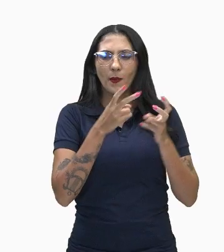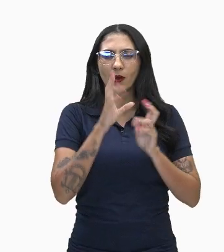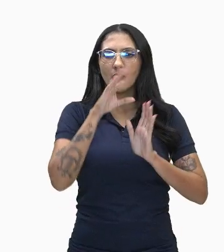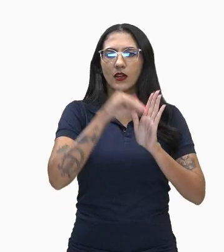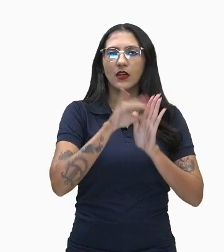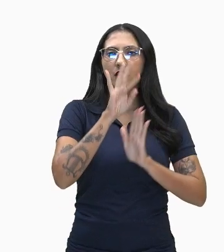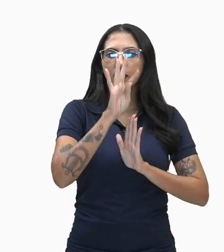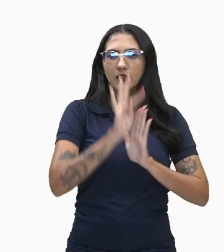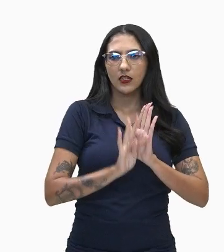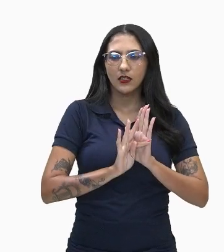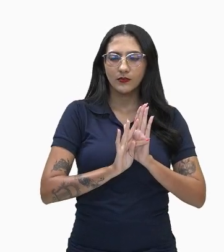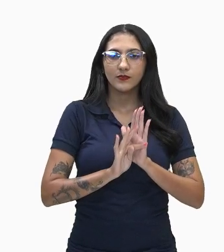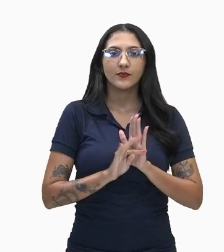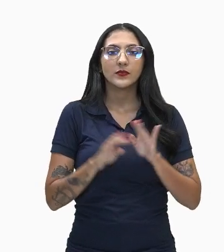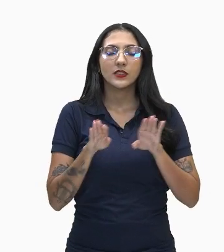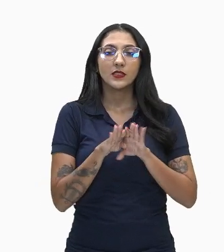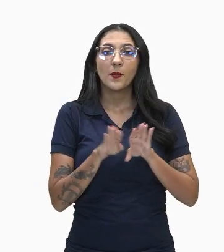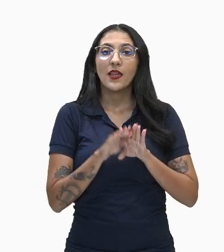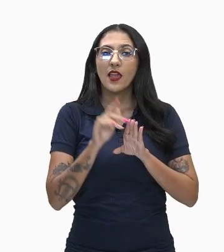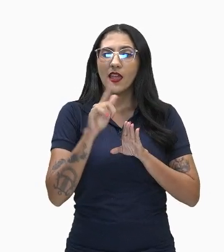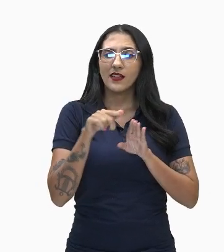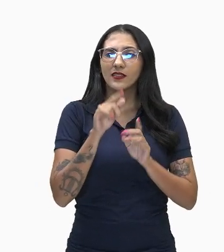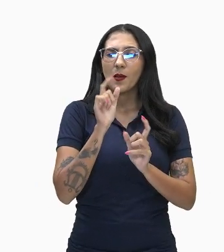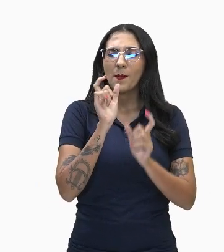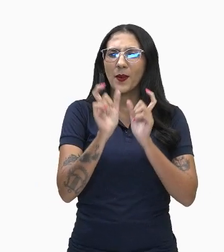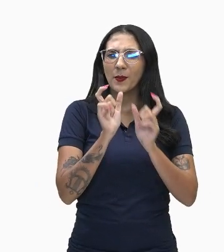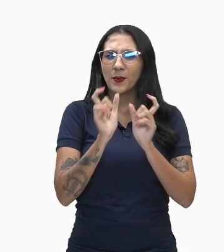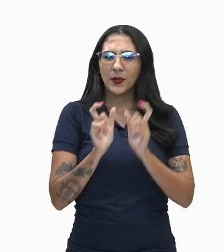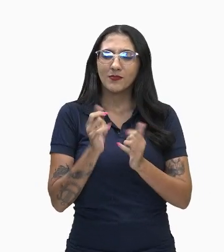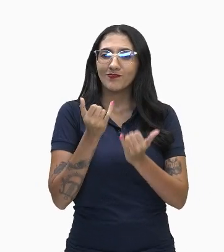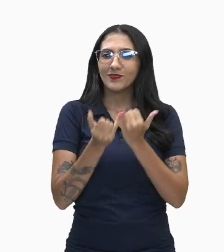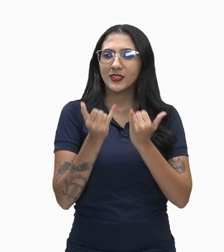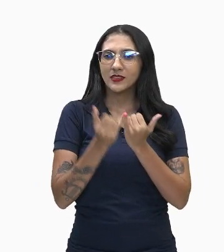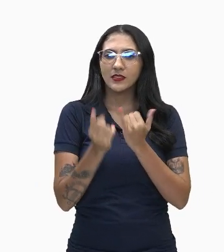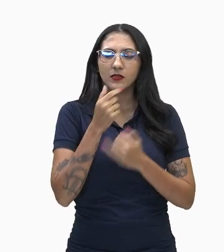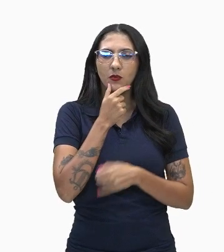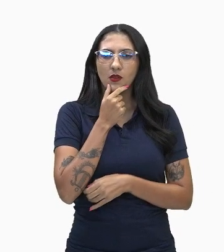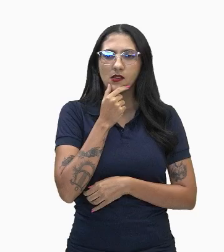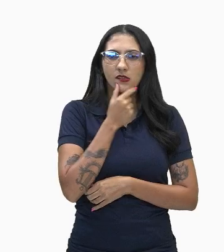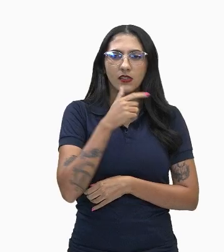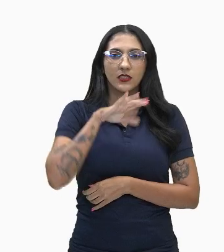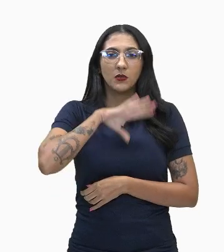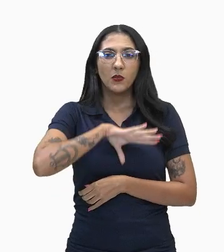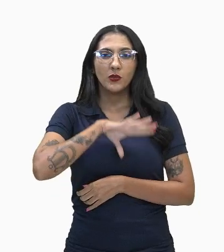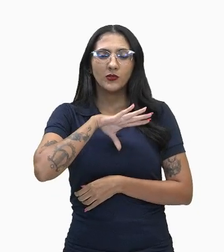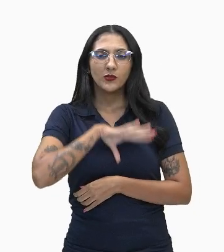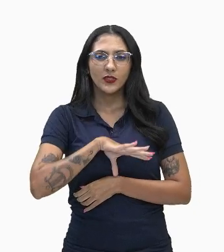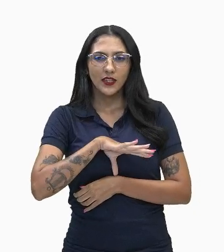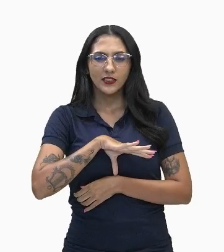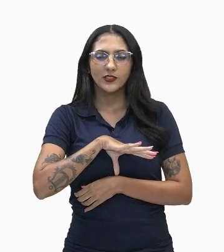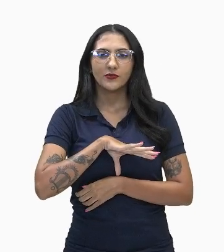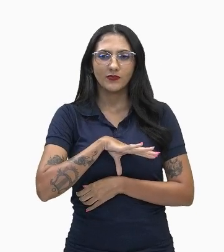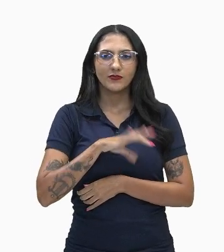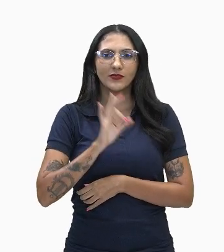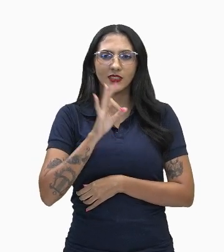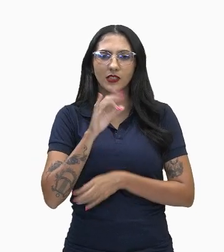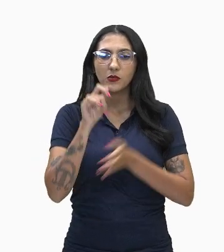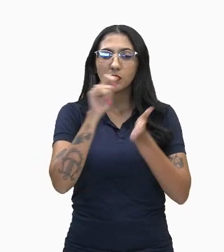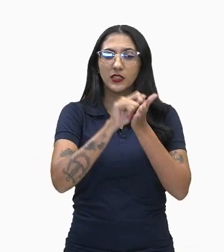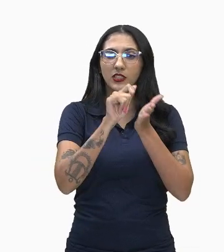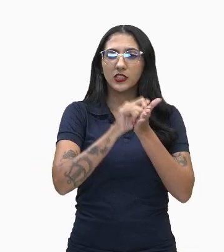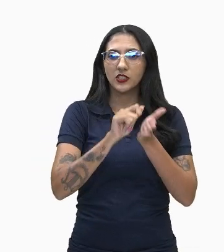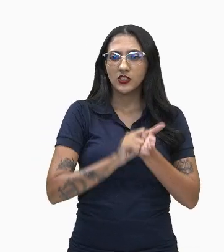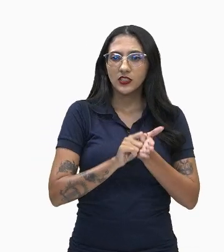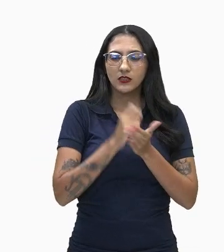cognatas. E as palavras cognatas, pessoal, elas são palavras que estão na língua inglesa, que são escritas